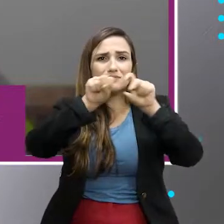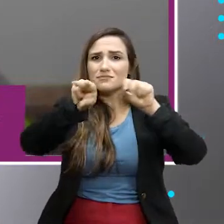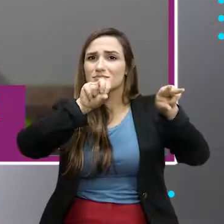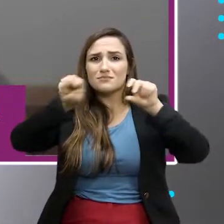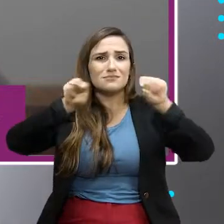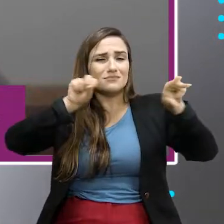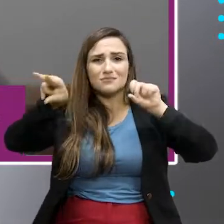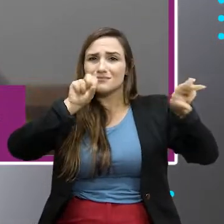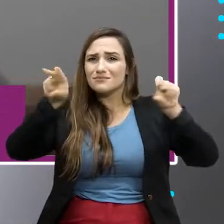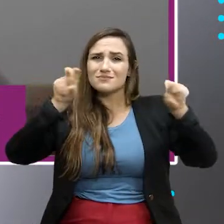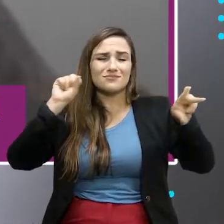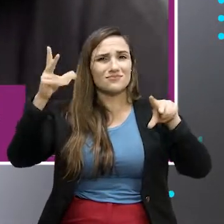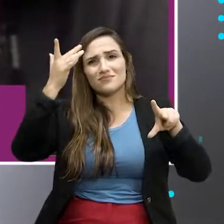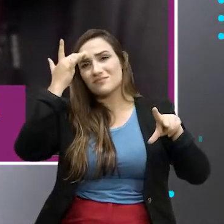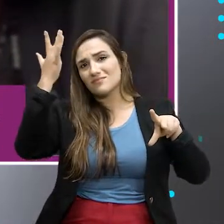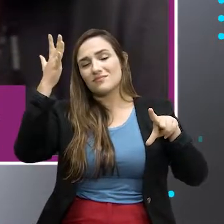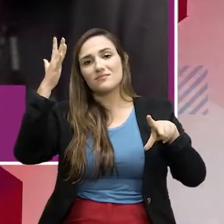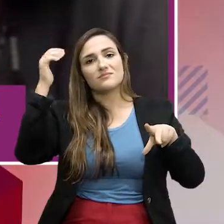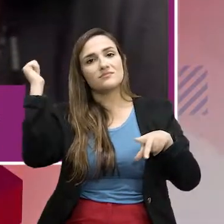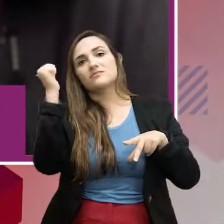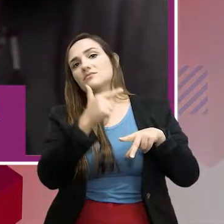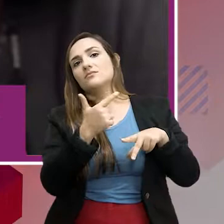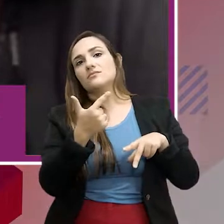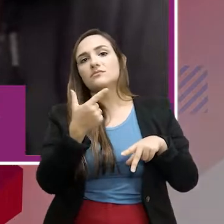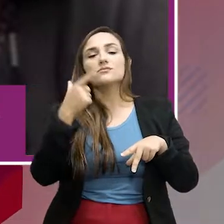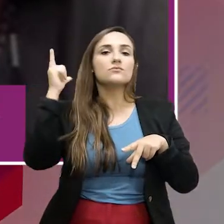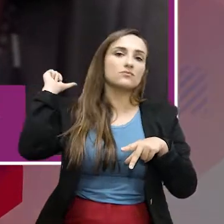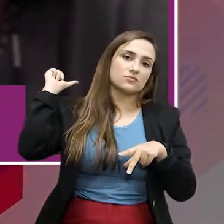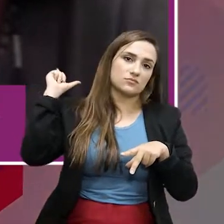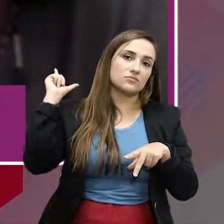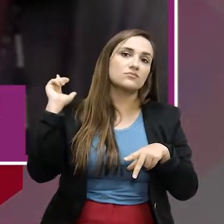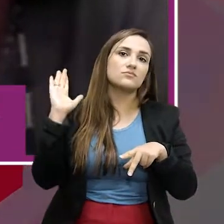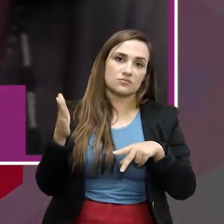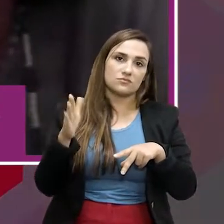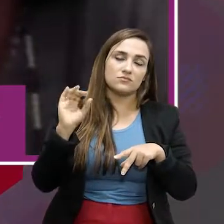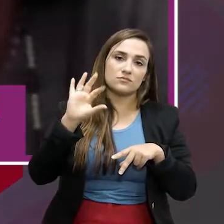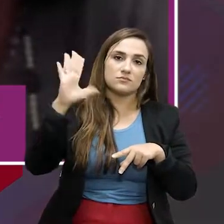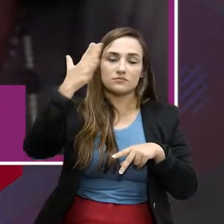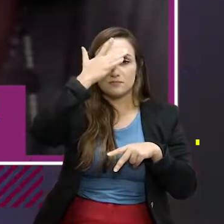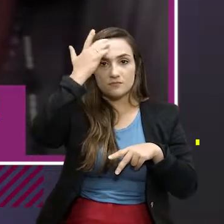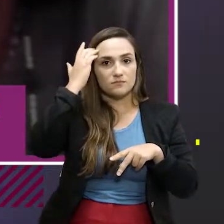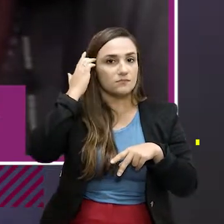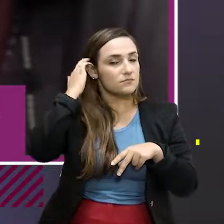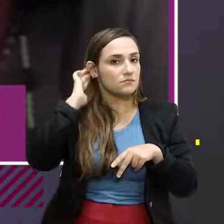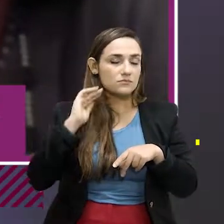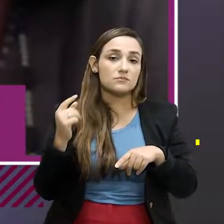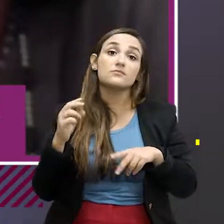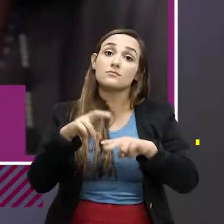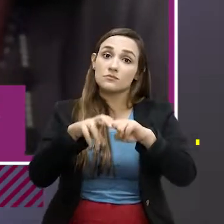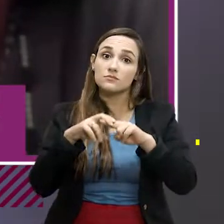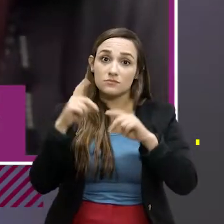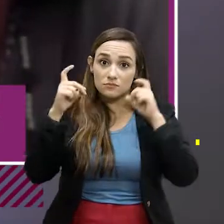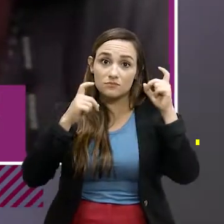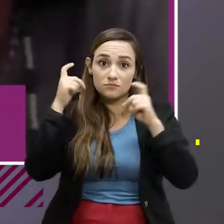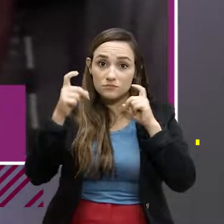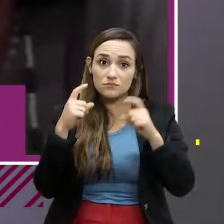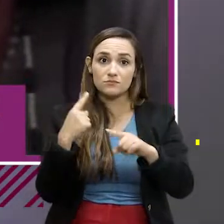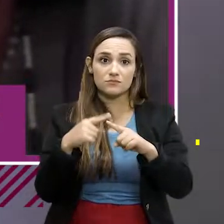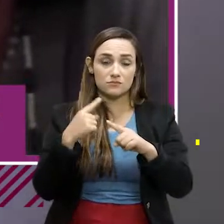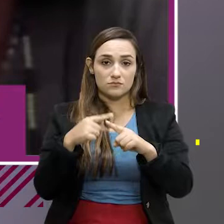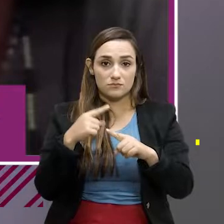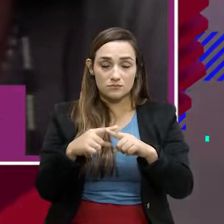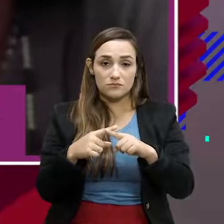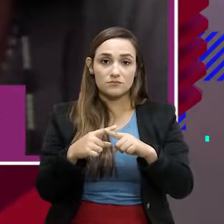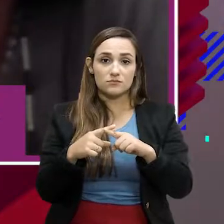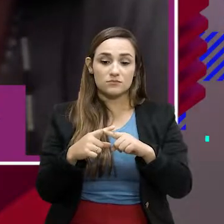está transmitindo muito mais fácil do que todas as outras variantes que a gente já detectou. E o que nos deixa muito